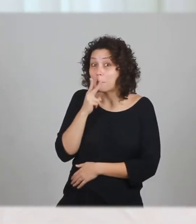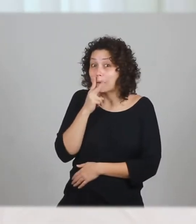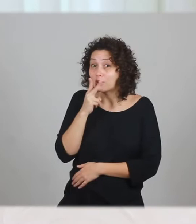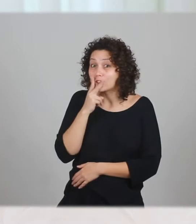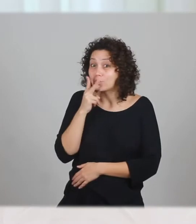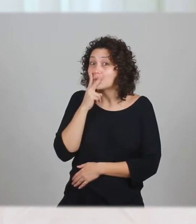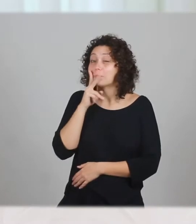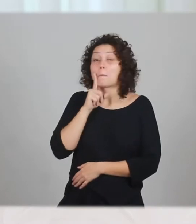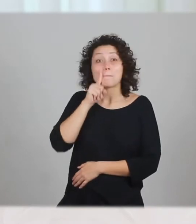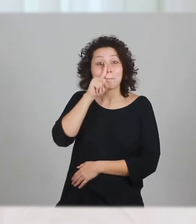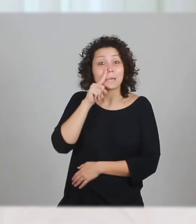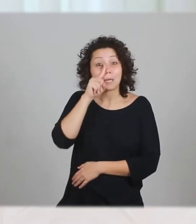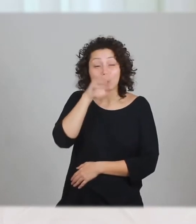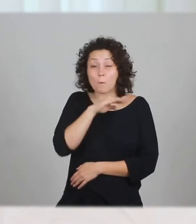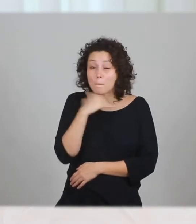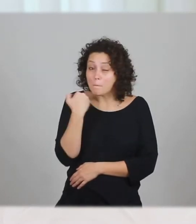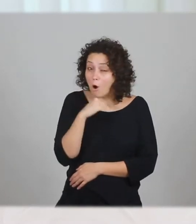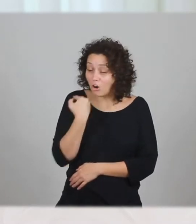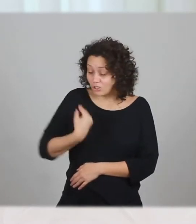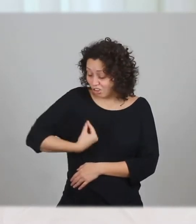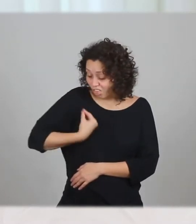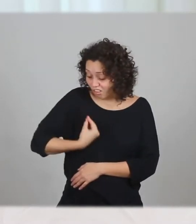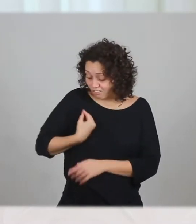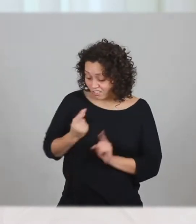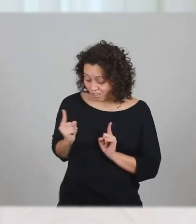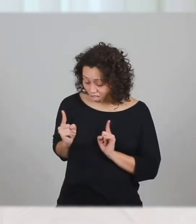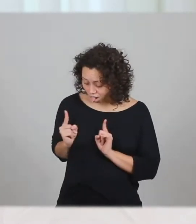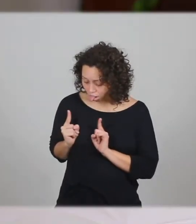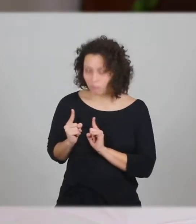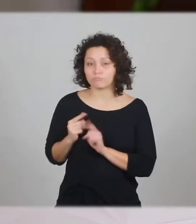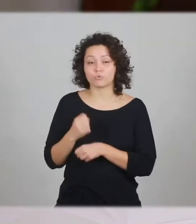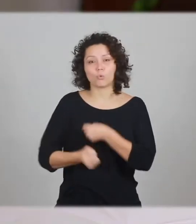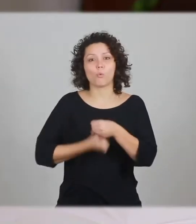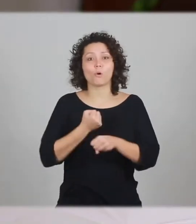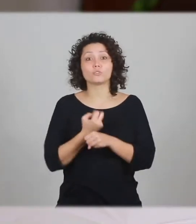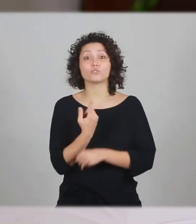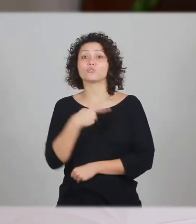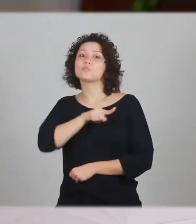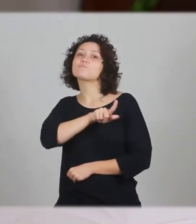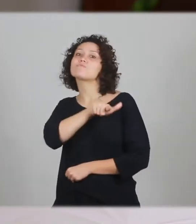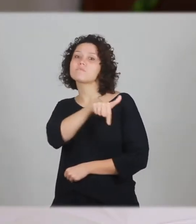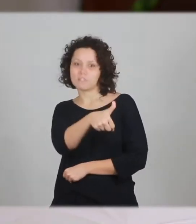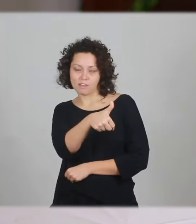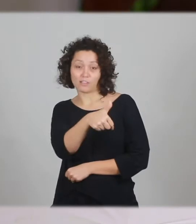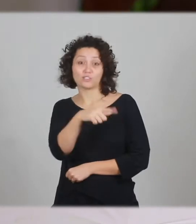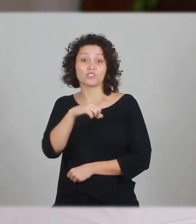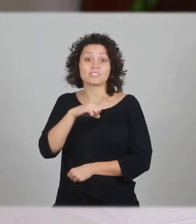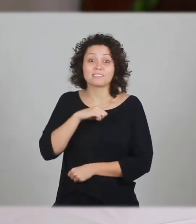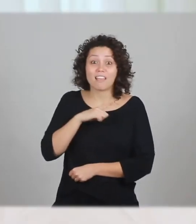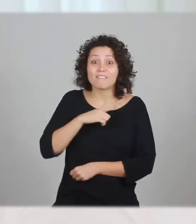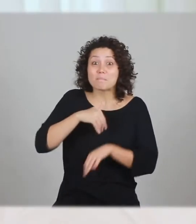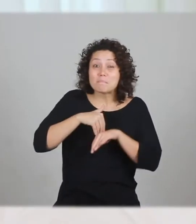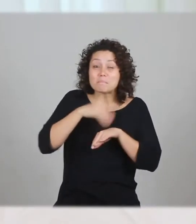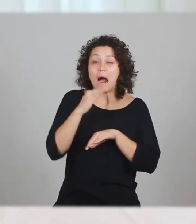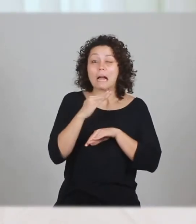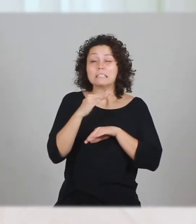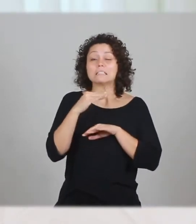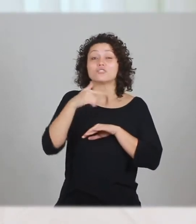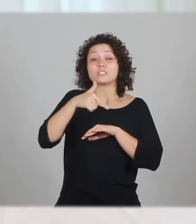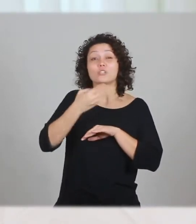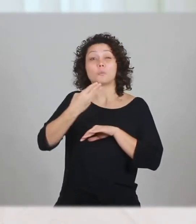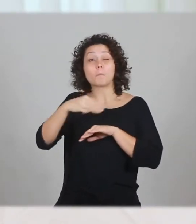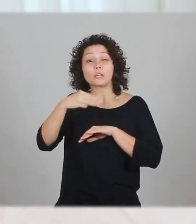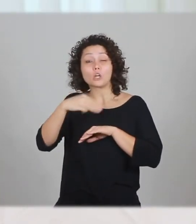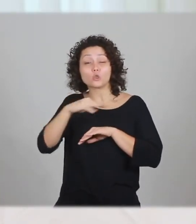para mortes e perda de anos de vida saudável em 2017. Foram mais de 7 milhões de mortes no mundo. O conjunto